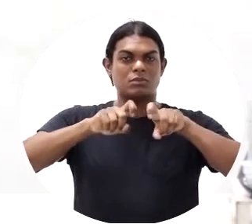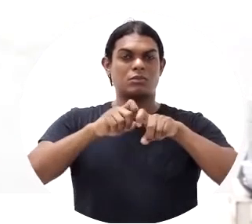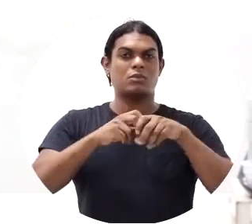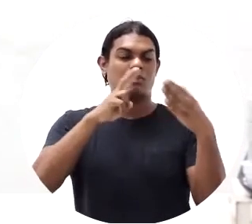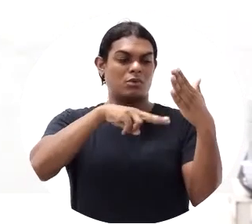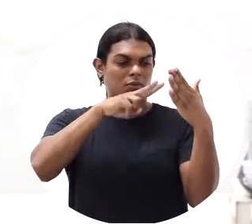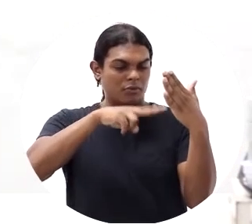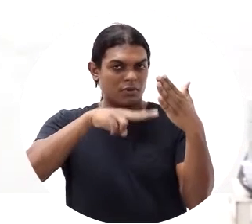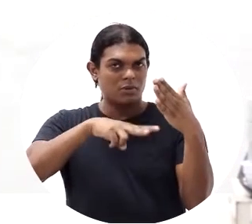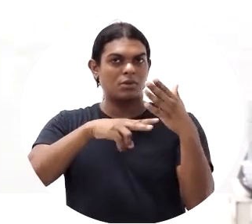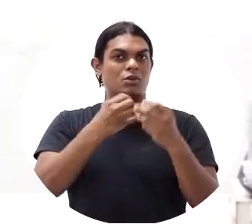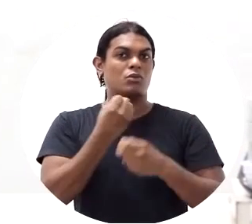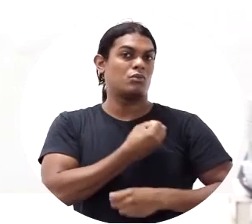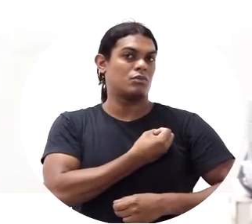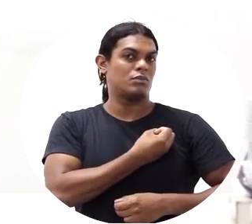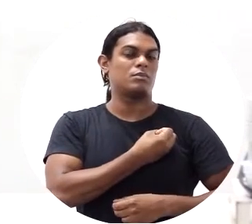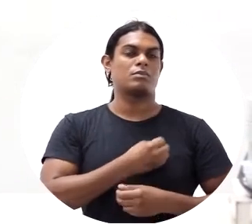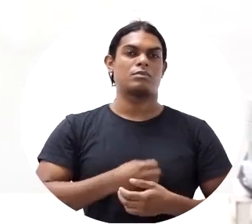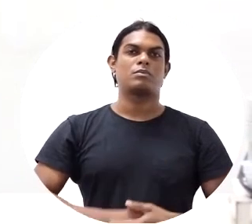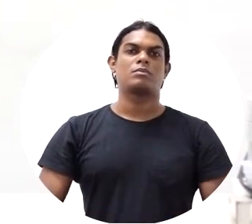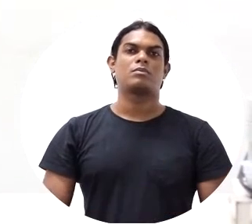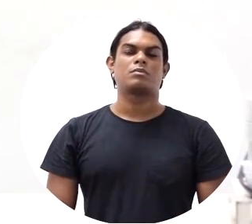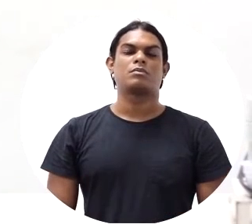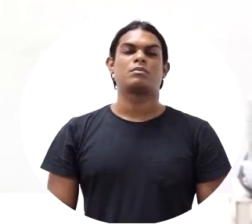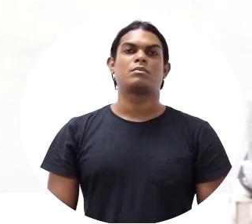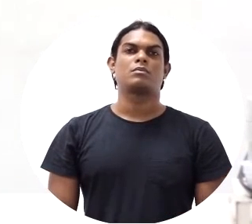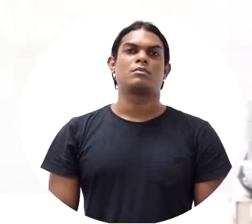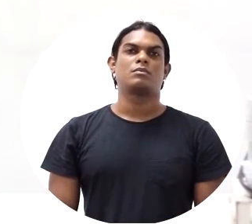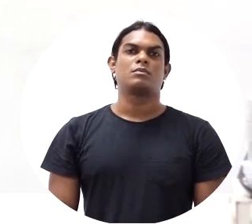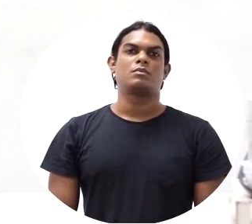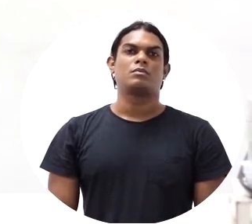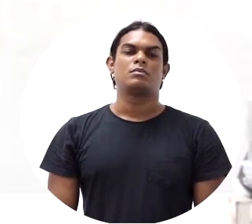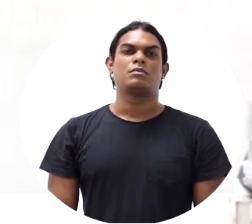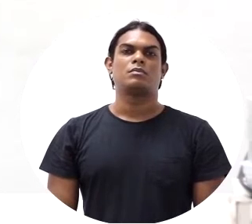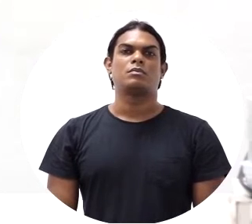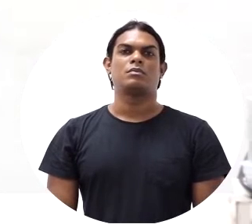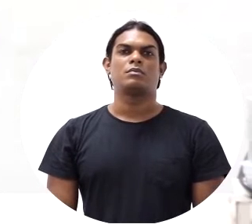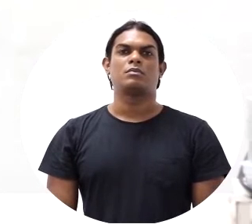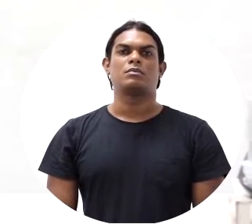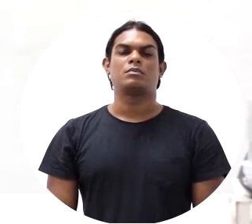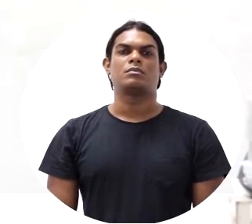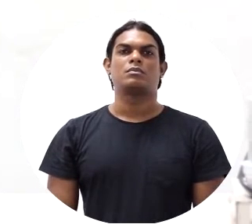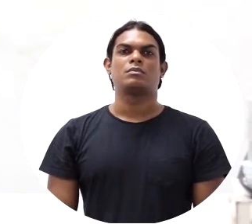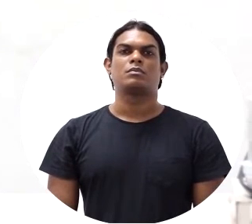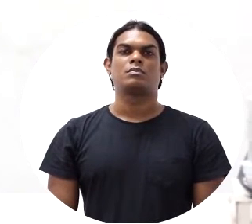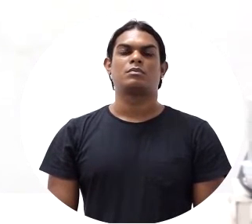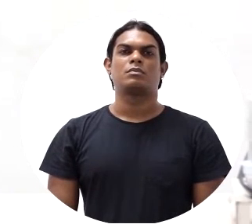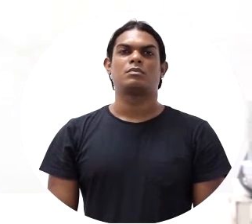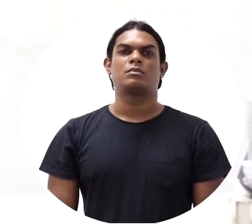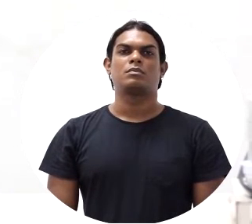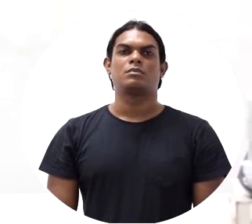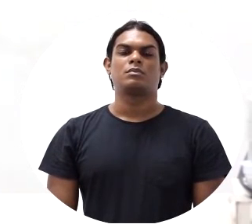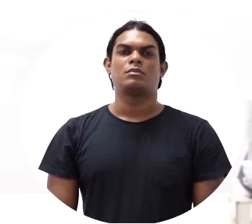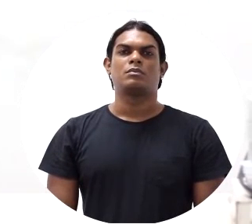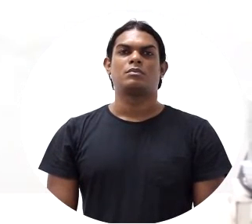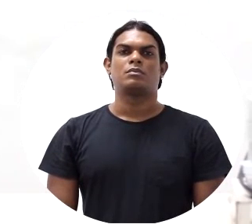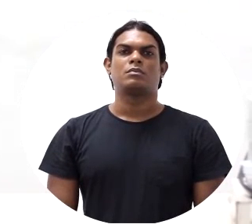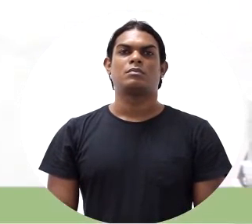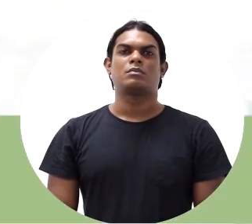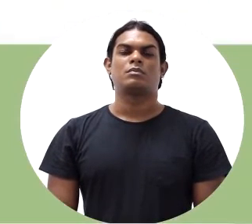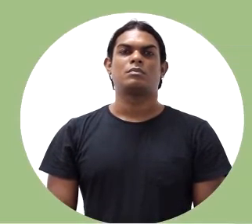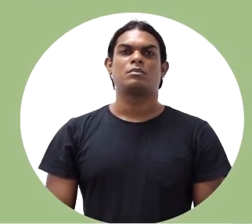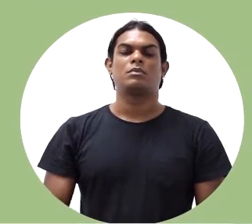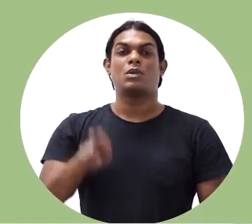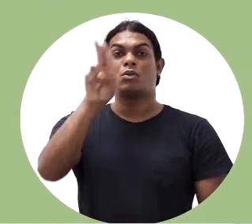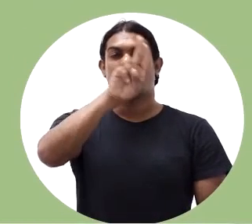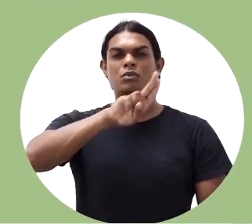pontos de venda, expedição e também recebimento de mercadorias, pois permite a sua leitura pelo computador com o uso de